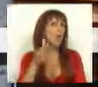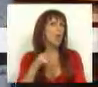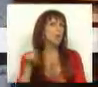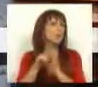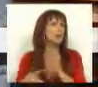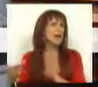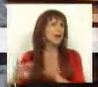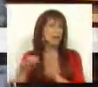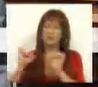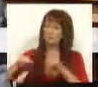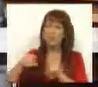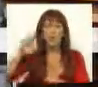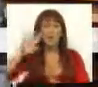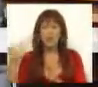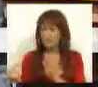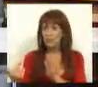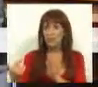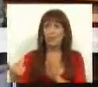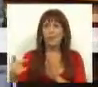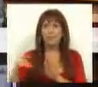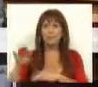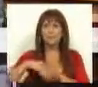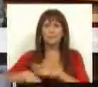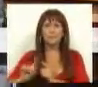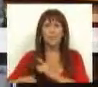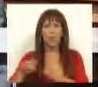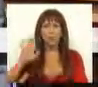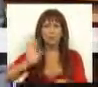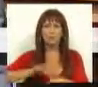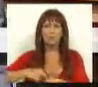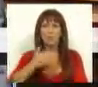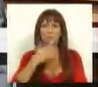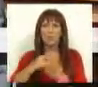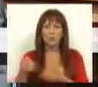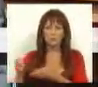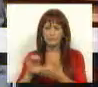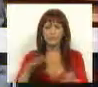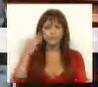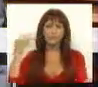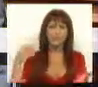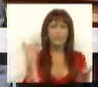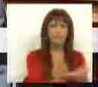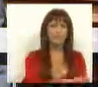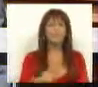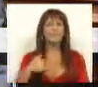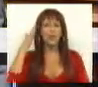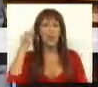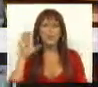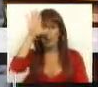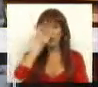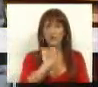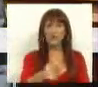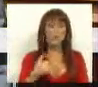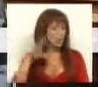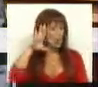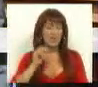memorando da Troika sem saber o que há de fazer com aquilo que resultou do pedido de financiamento externo. Parece que este Governo